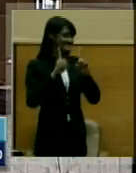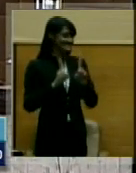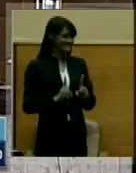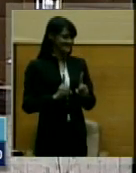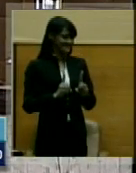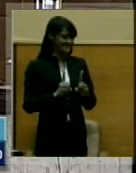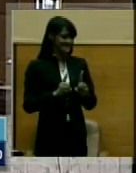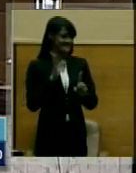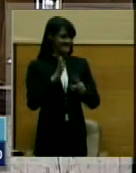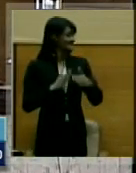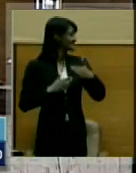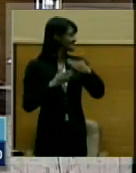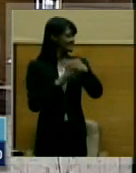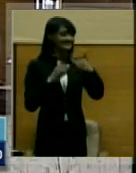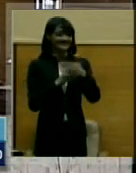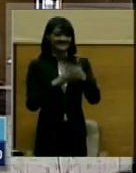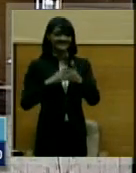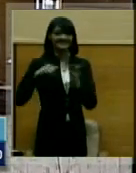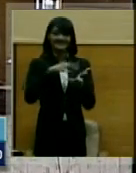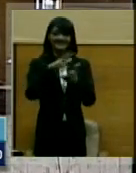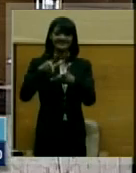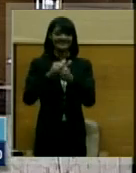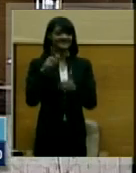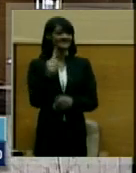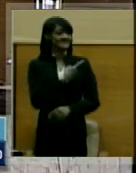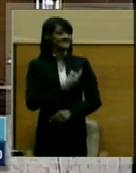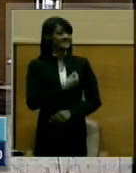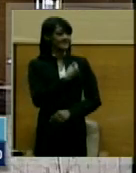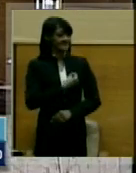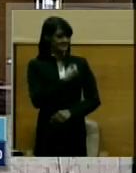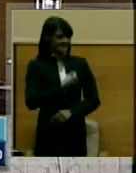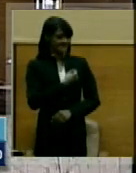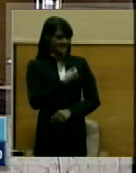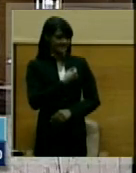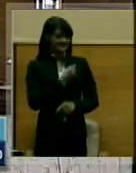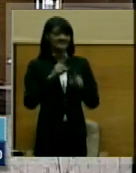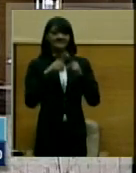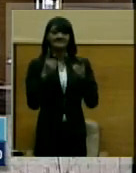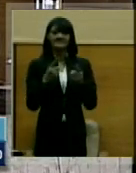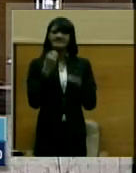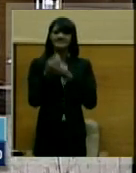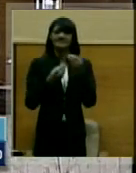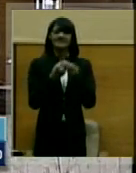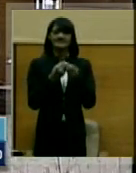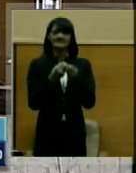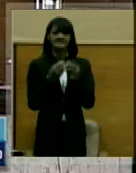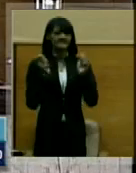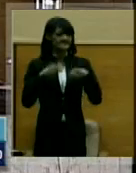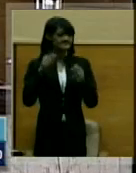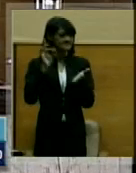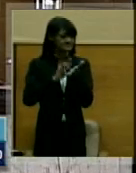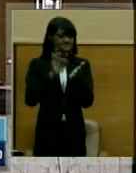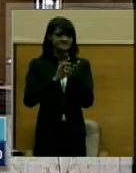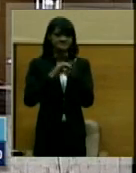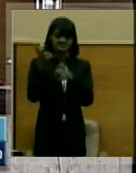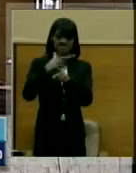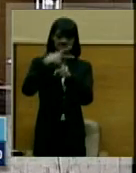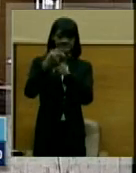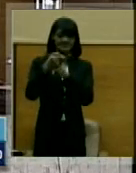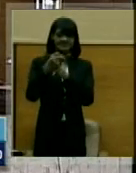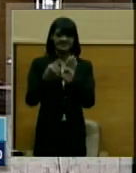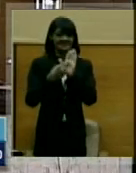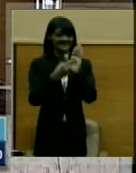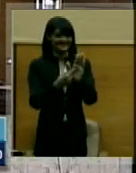físicas presentes no mundo em que vivemos. Mas isto, por si só, não deveria ser motivo para sermos taxados de heróis, o exemplo